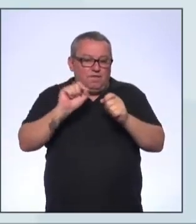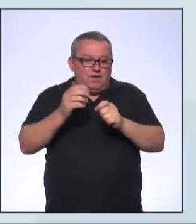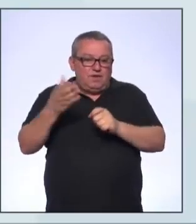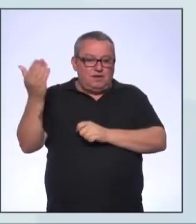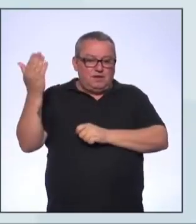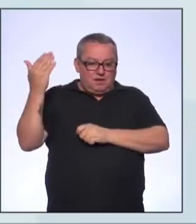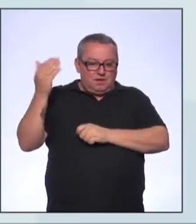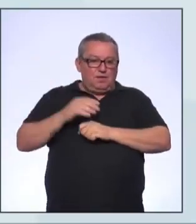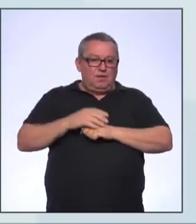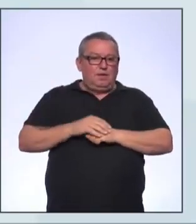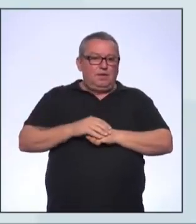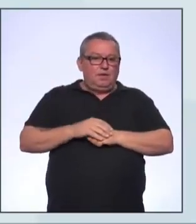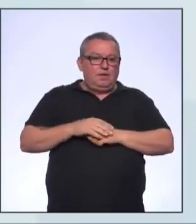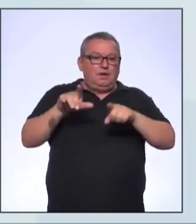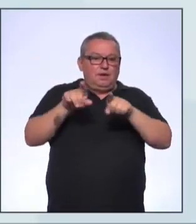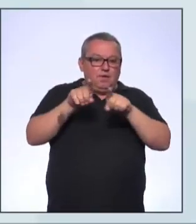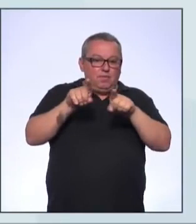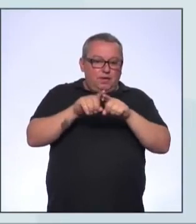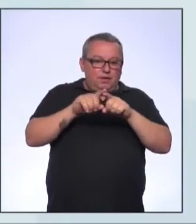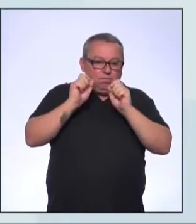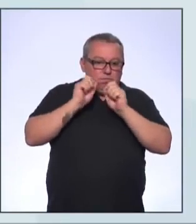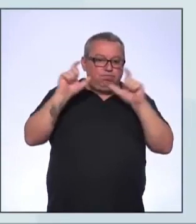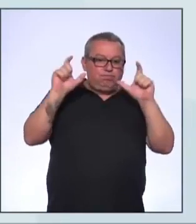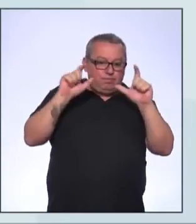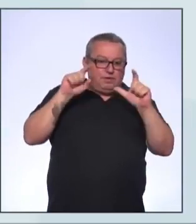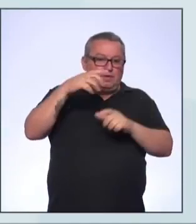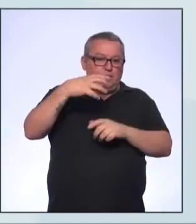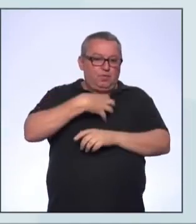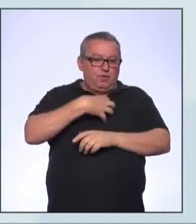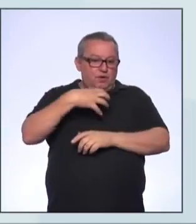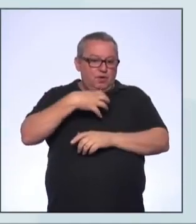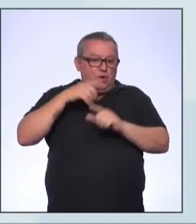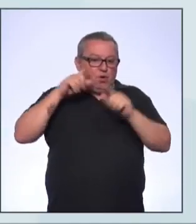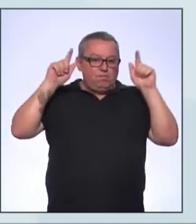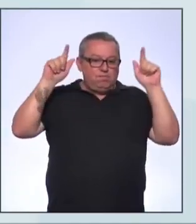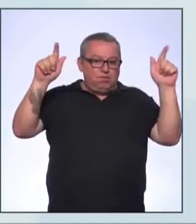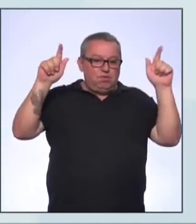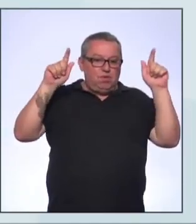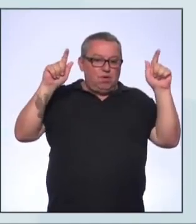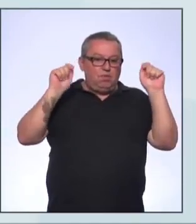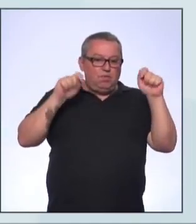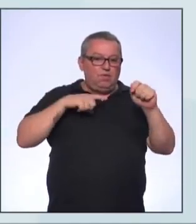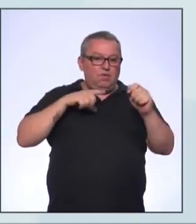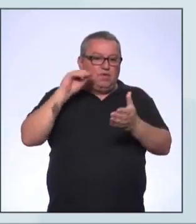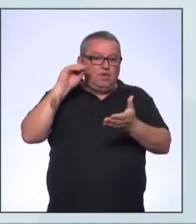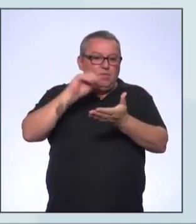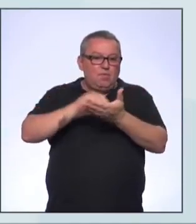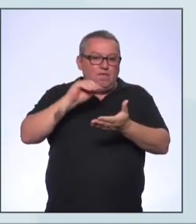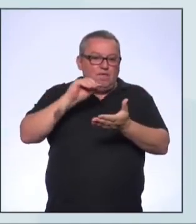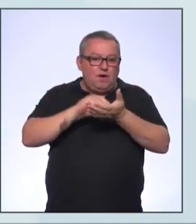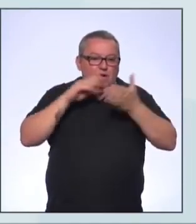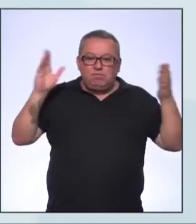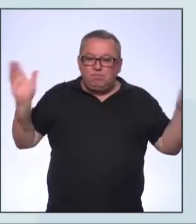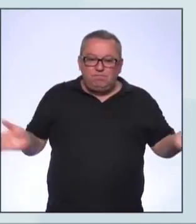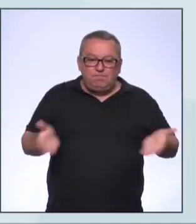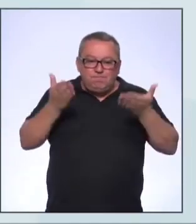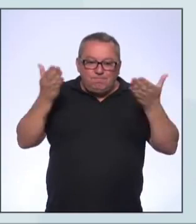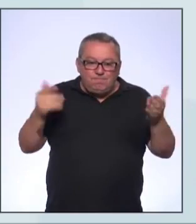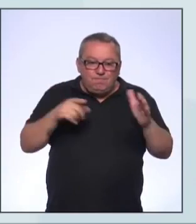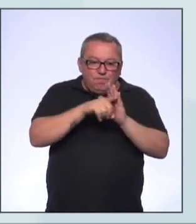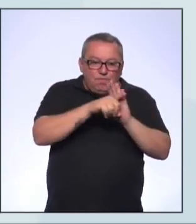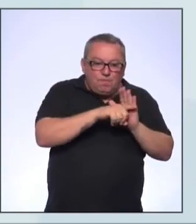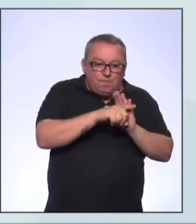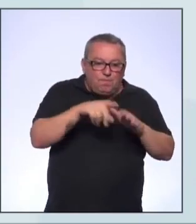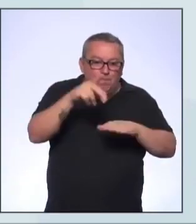havia sido realizado. E ainda alerta que essa posição dos ativistas poderia causar uma falta de